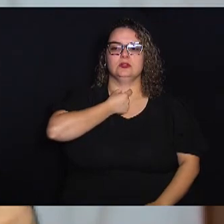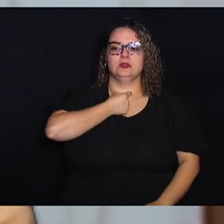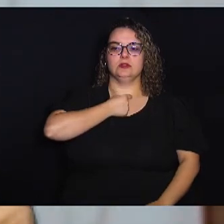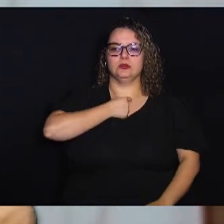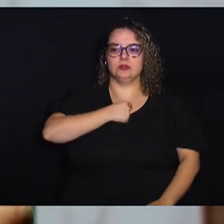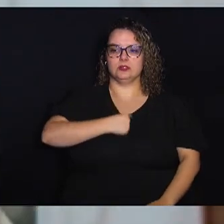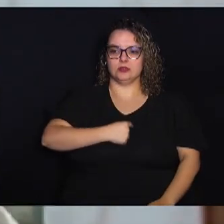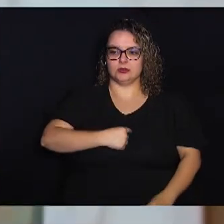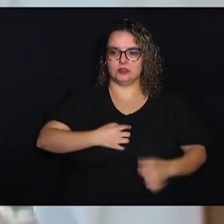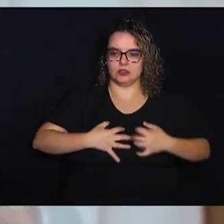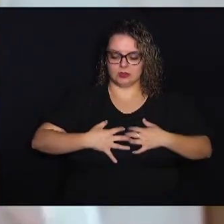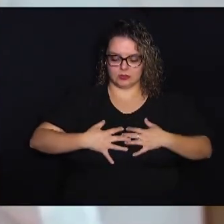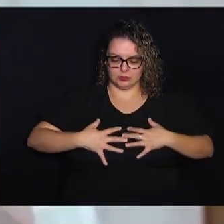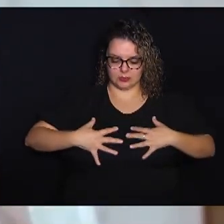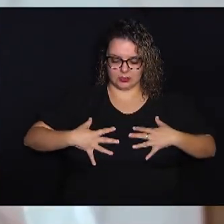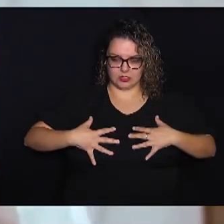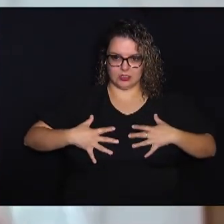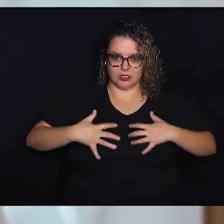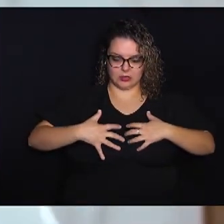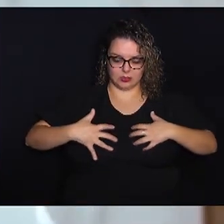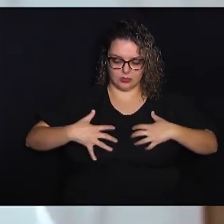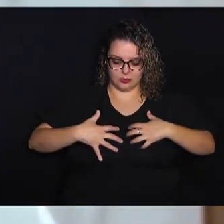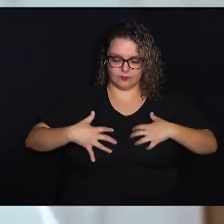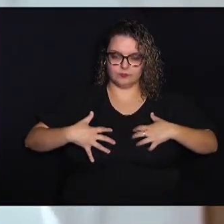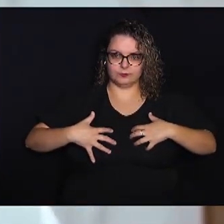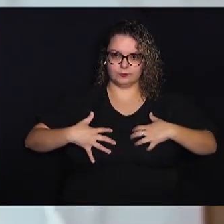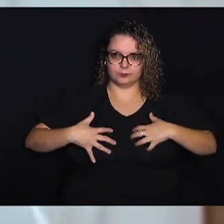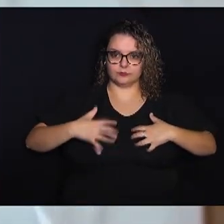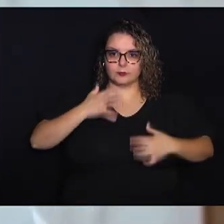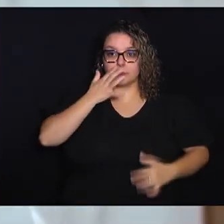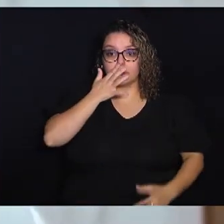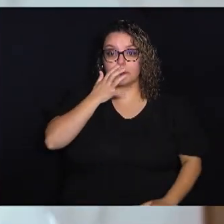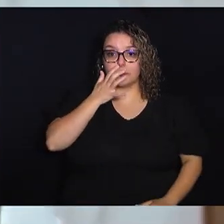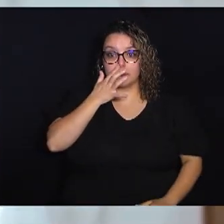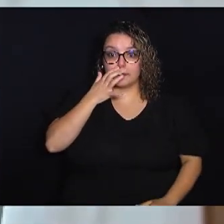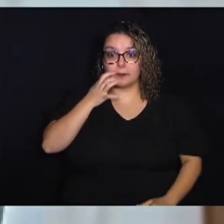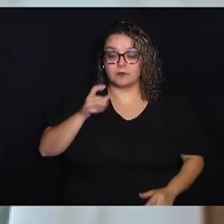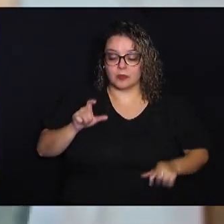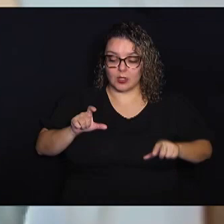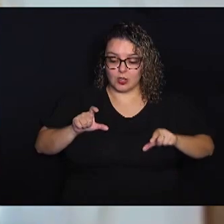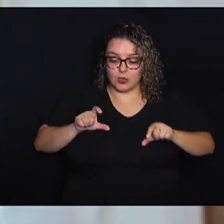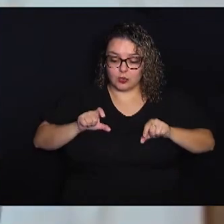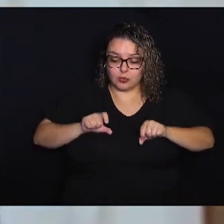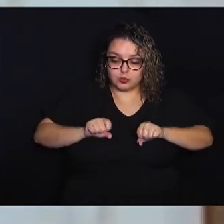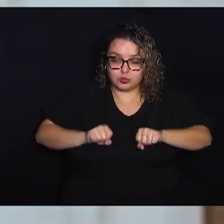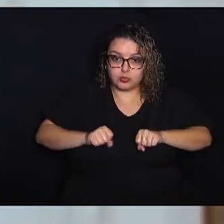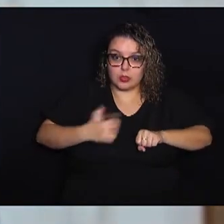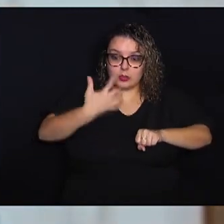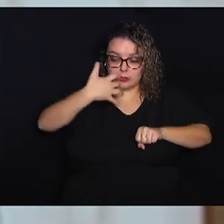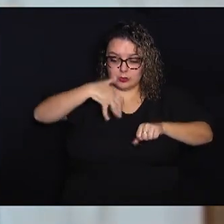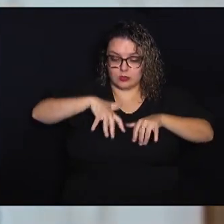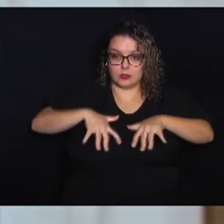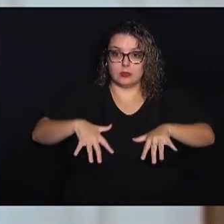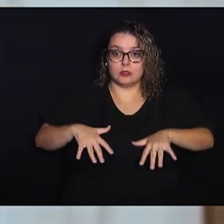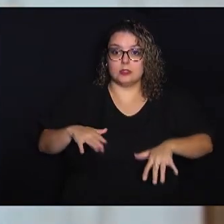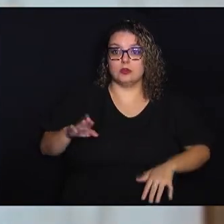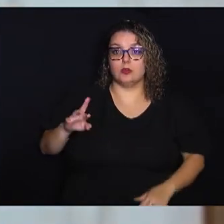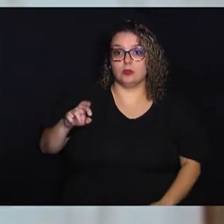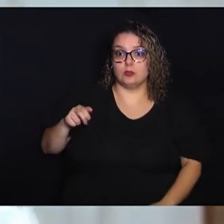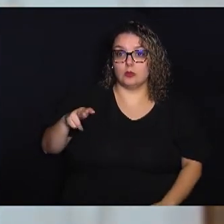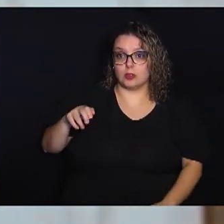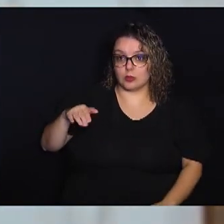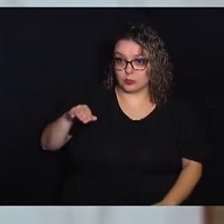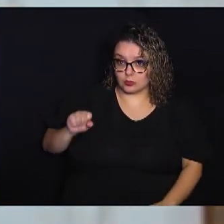traqueia até os brônquios, que vai causar uma redução no espaço onde passa o ar dentro desses brônquios e